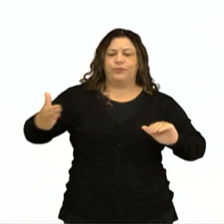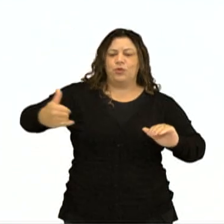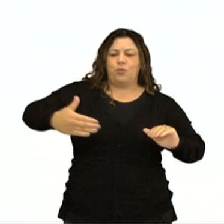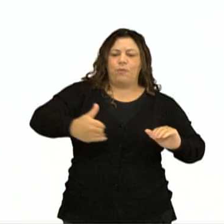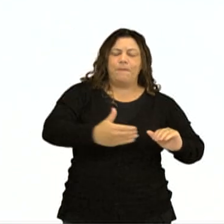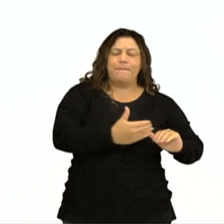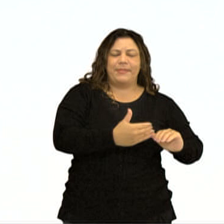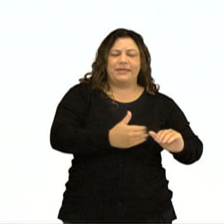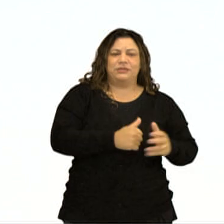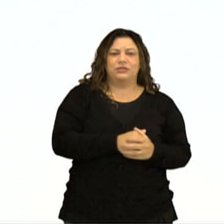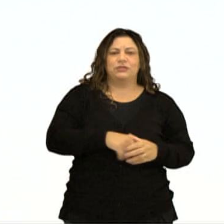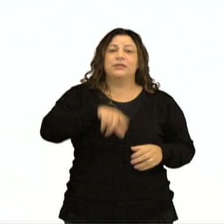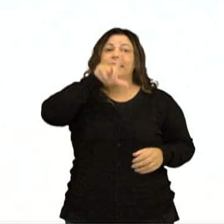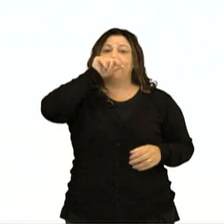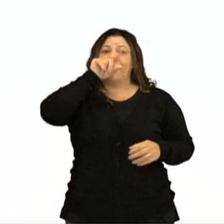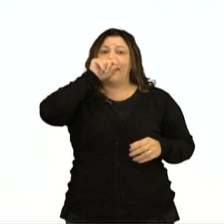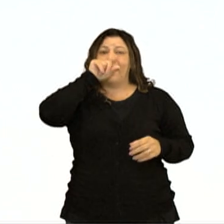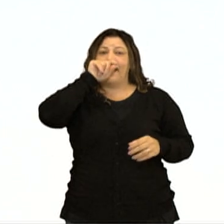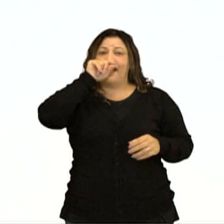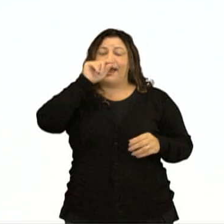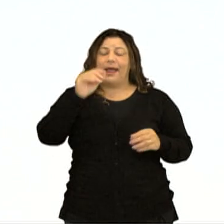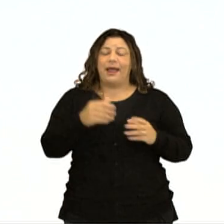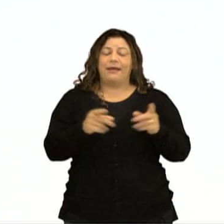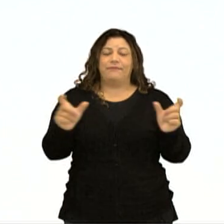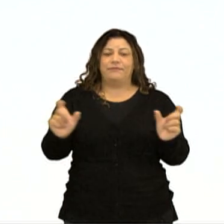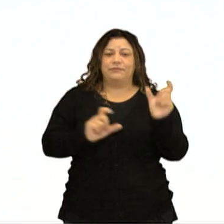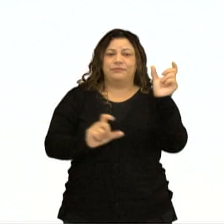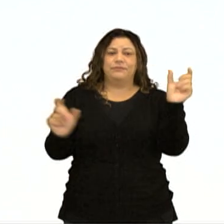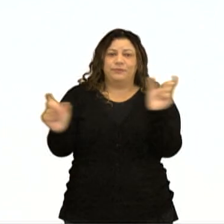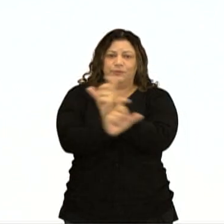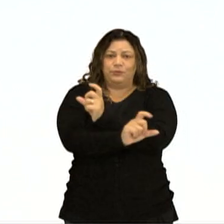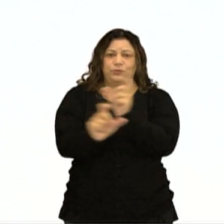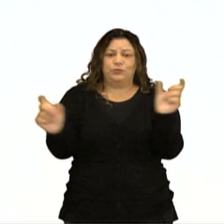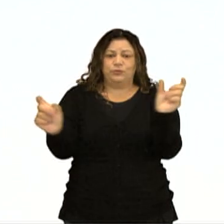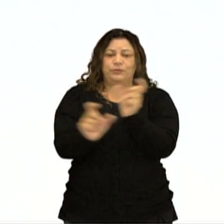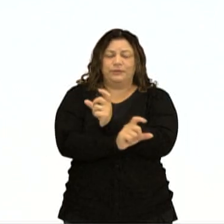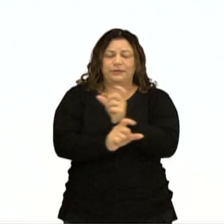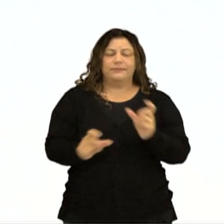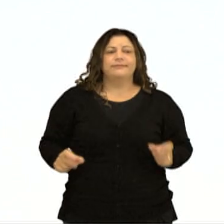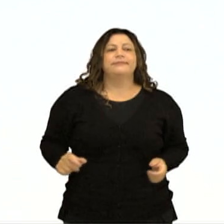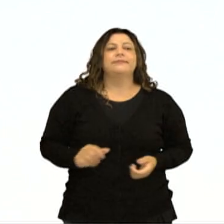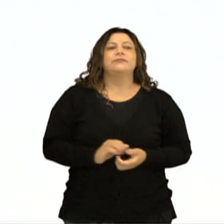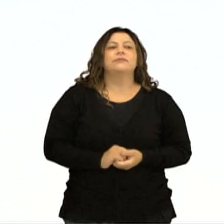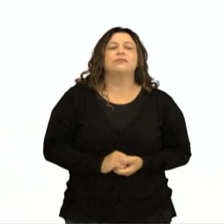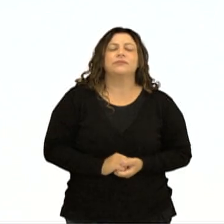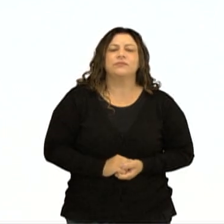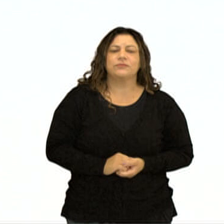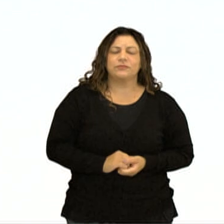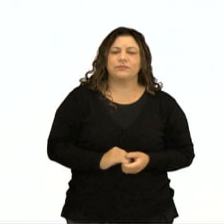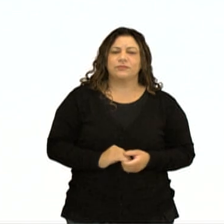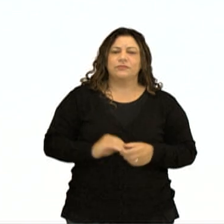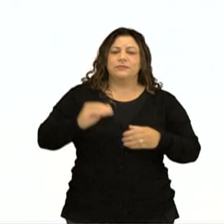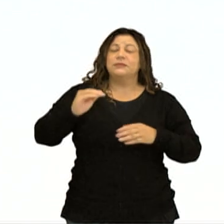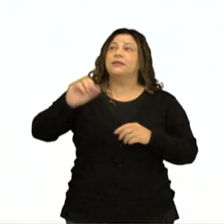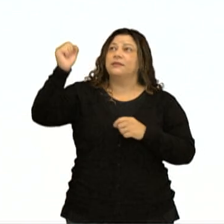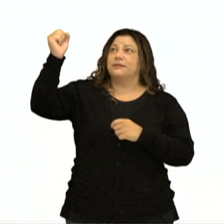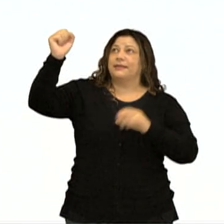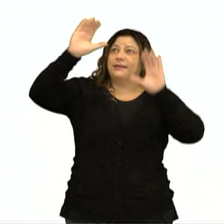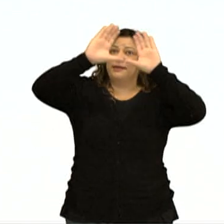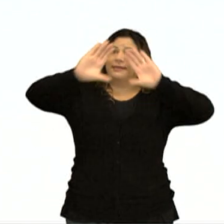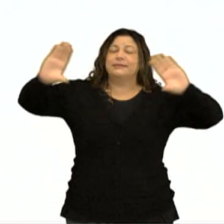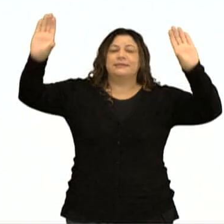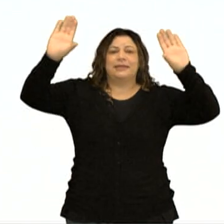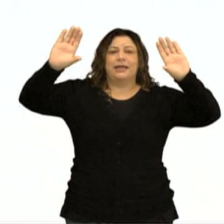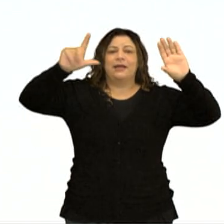ar e a ave no mar. Foram trocados os elementos. Então, nós temos a fusão, céu e mar é uma coisa